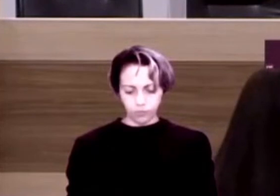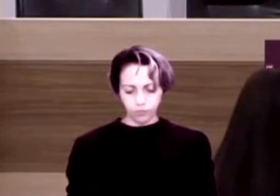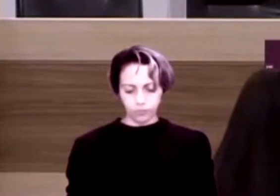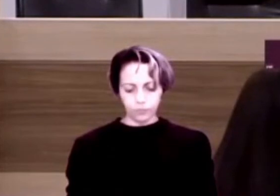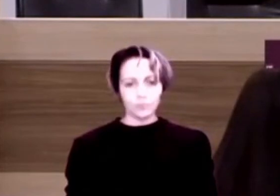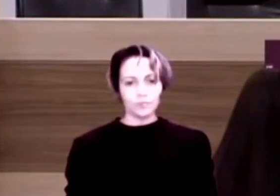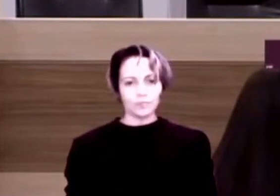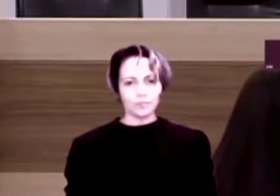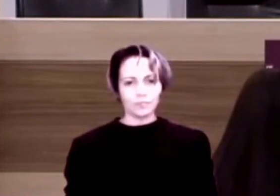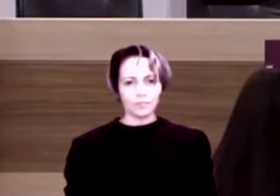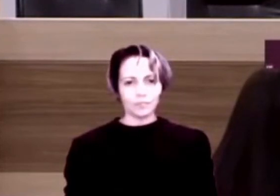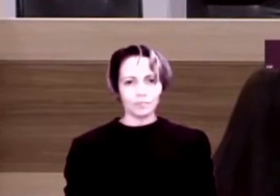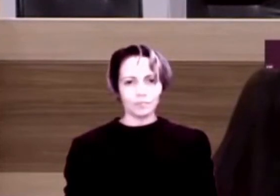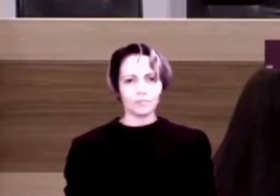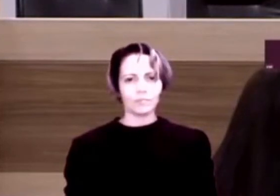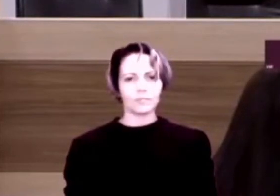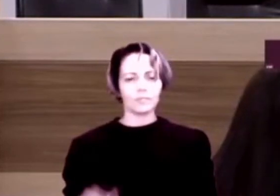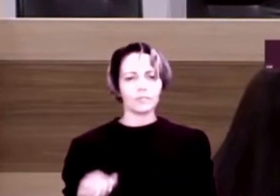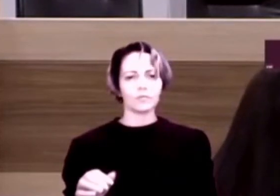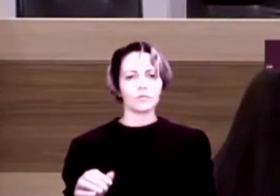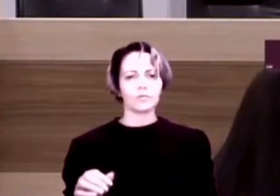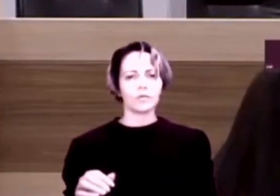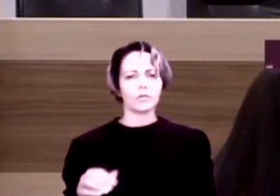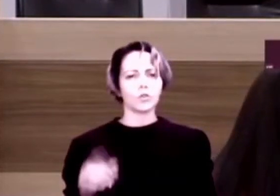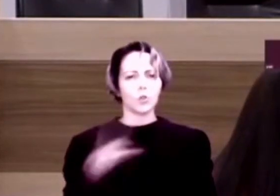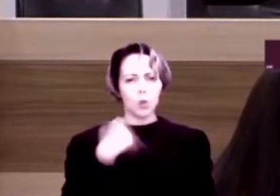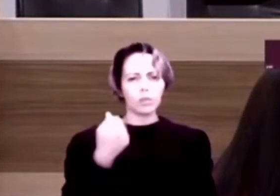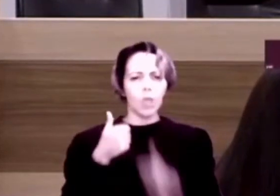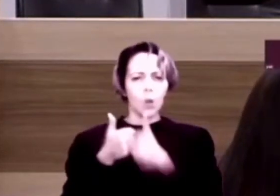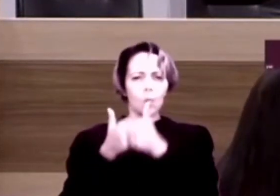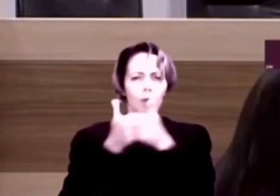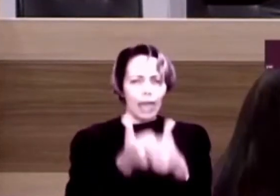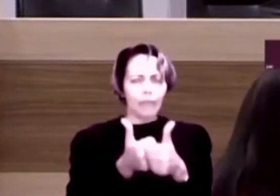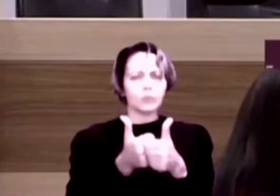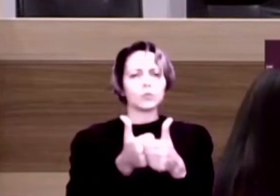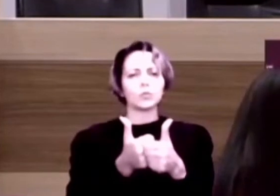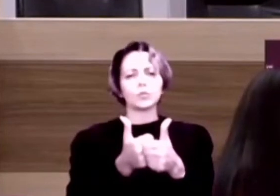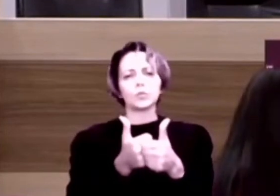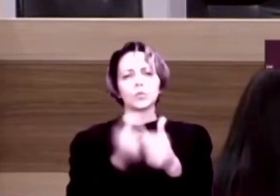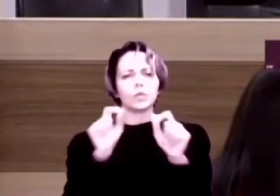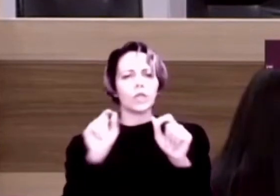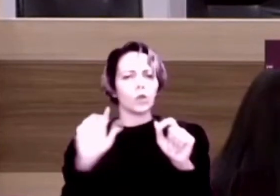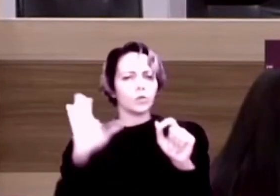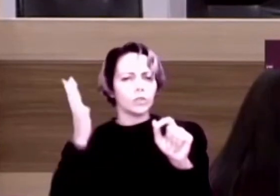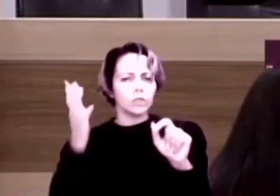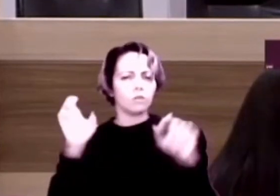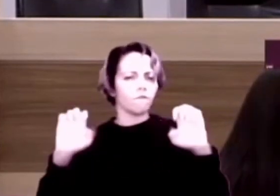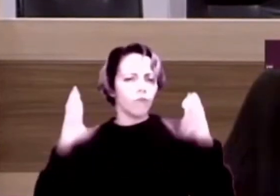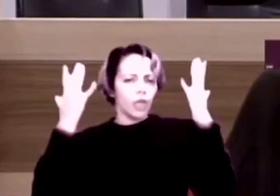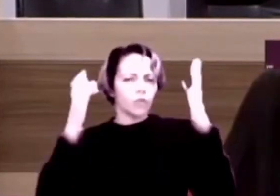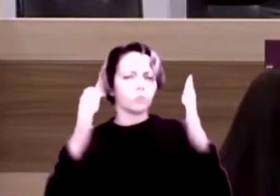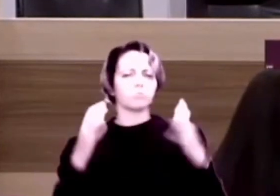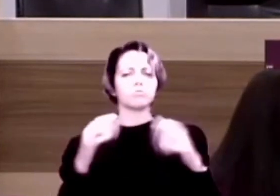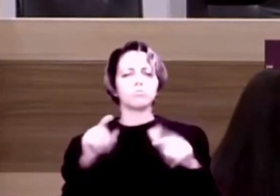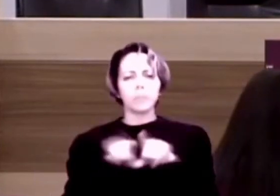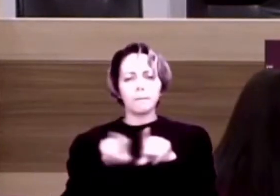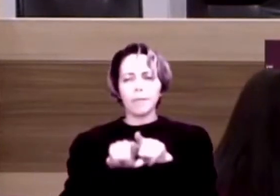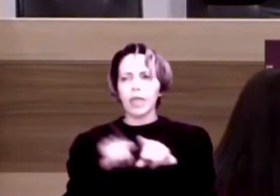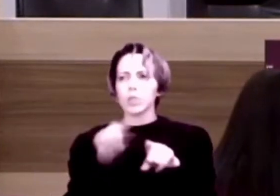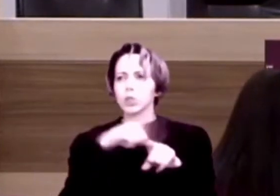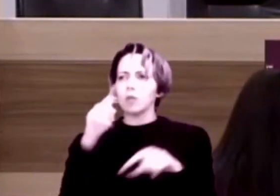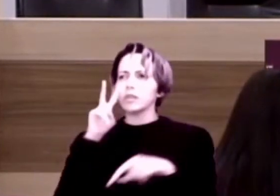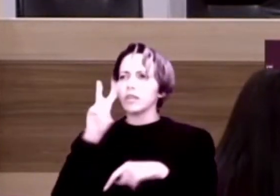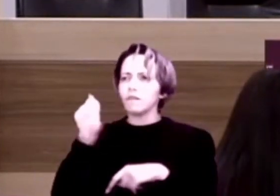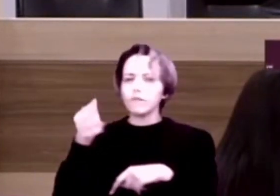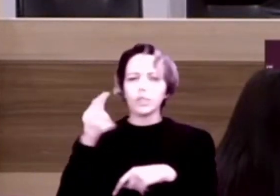acompanhando não só aqueles eventos que foram comunicados mas eventualmente identificando eventos não comunicadas para gente também tem uma